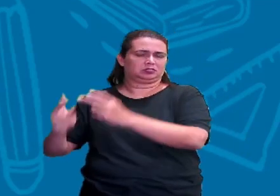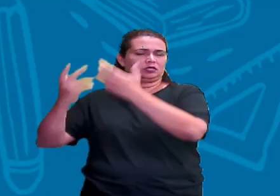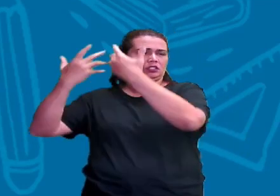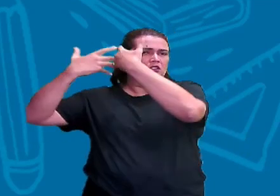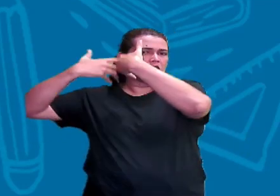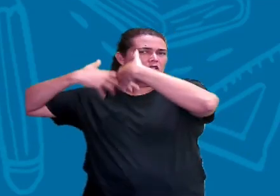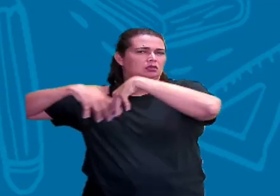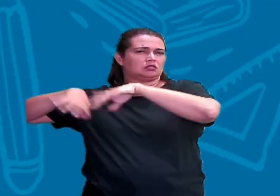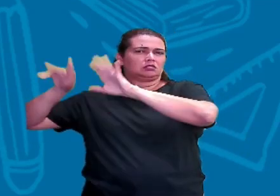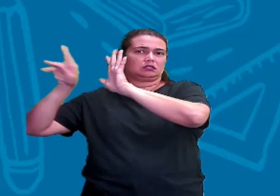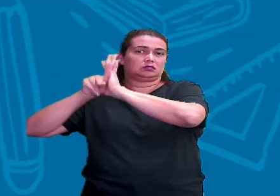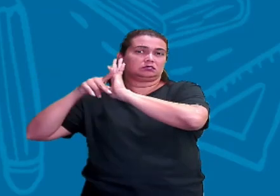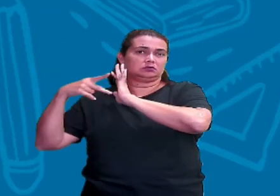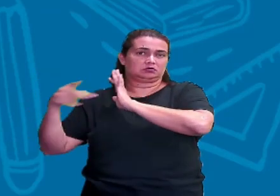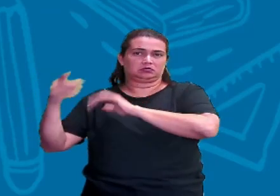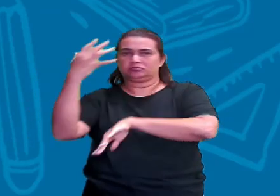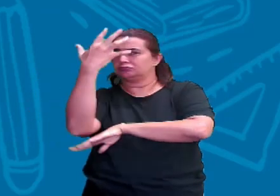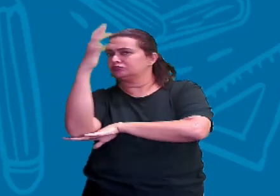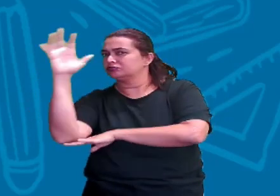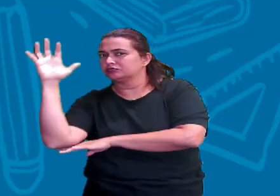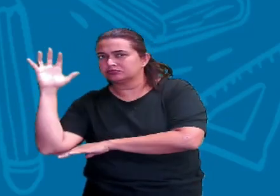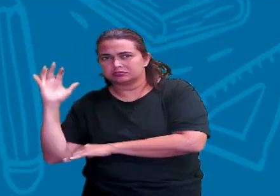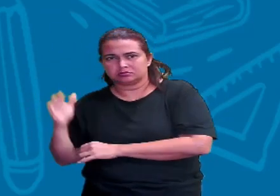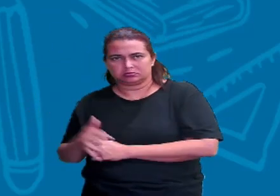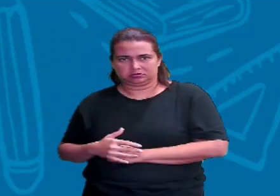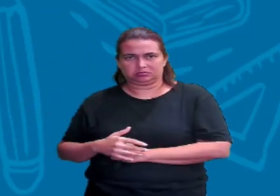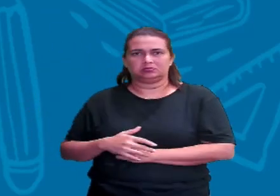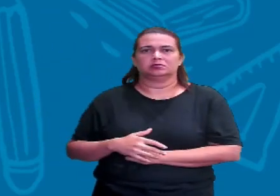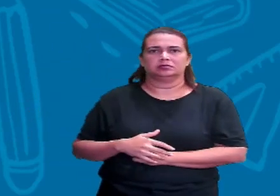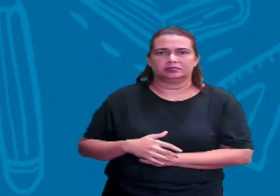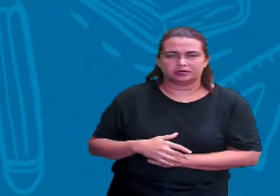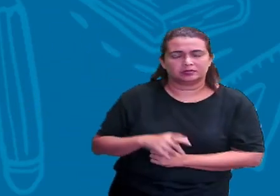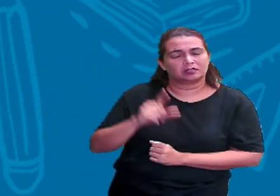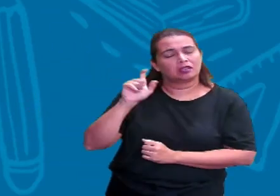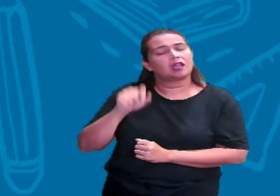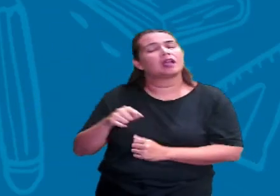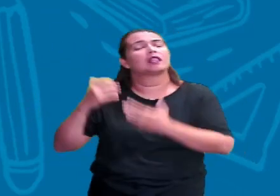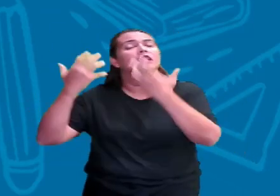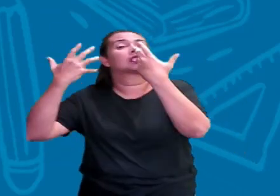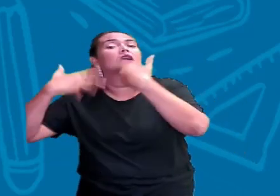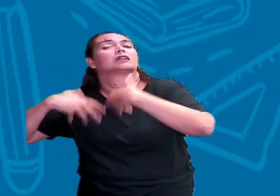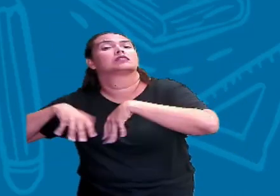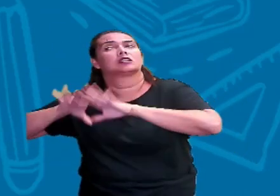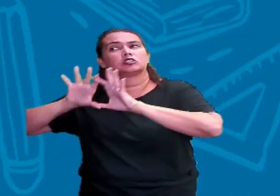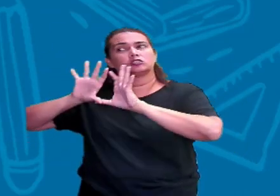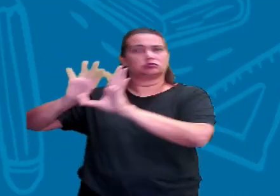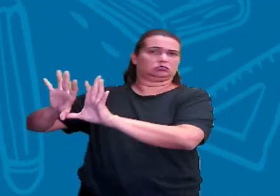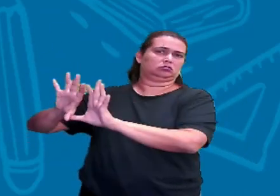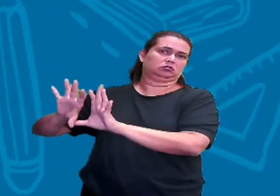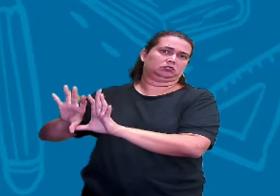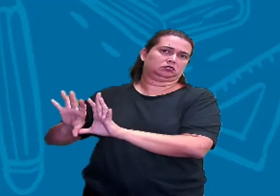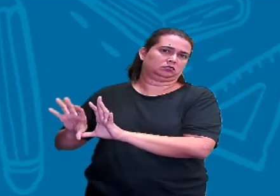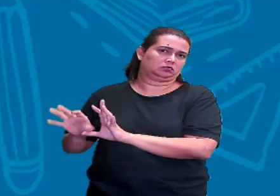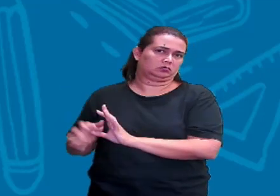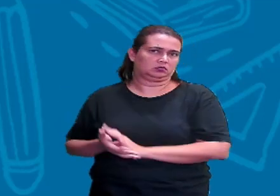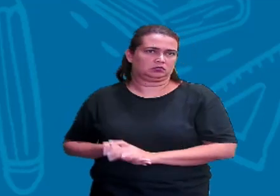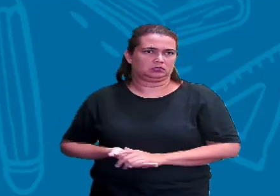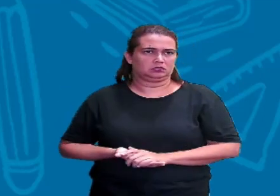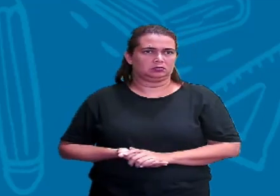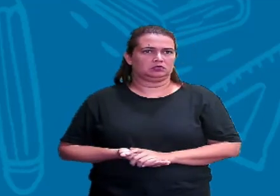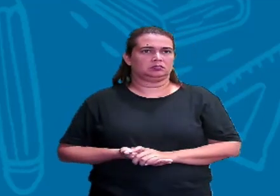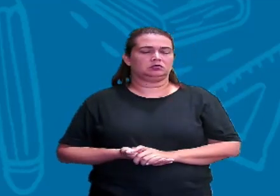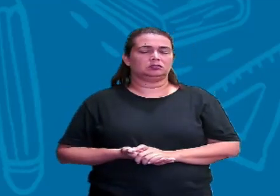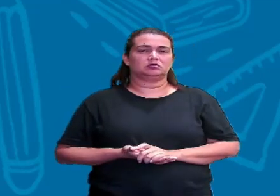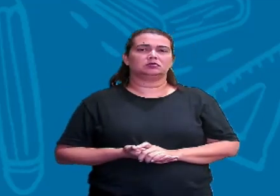elementos naturais ou da natureza. A gente vai ver a natureza sozinha naquele lugar, certo? E